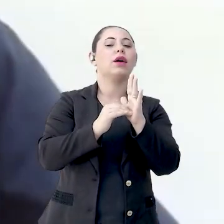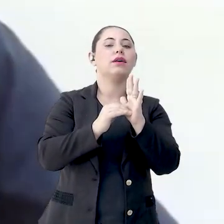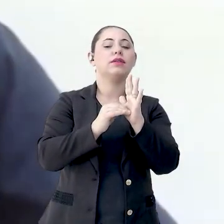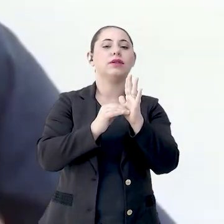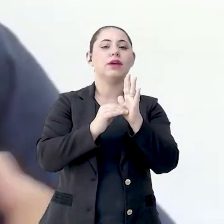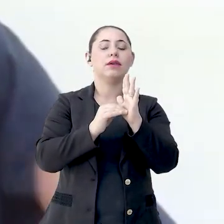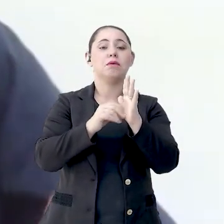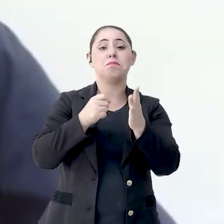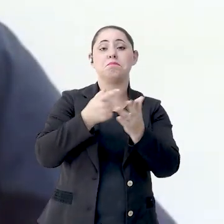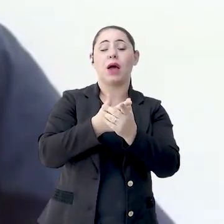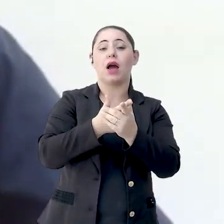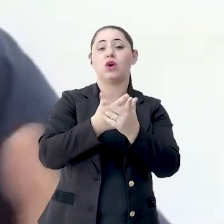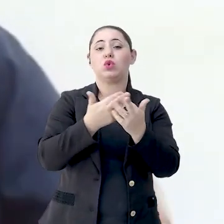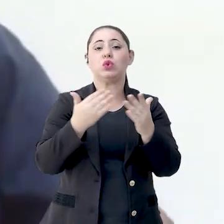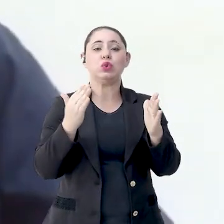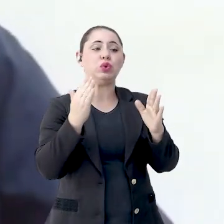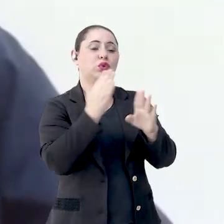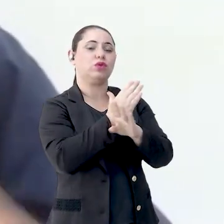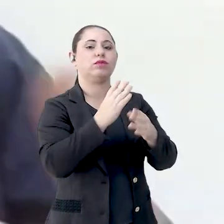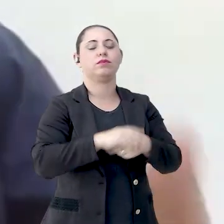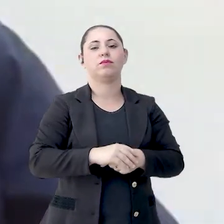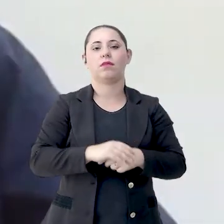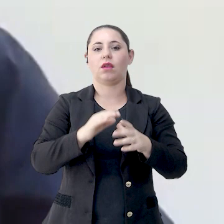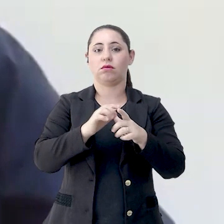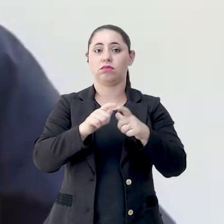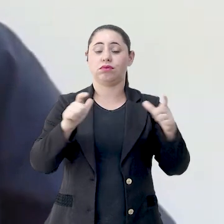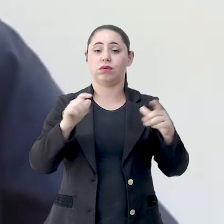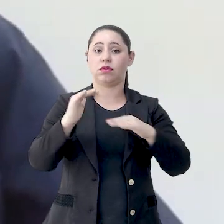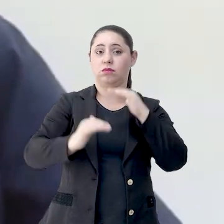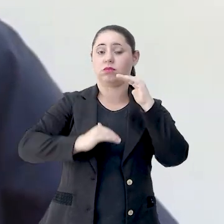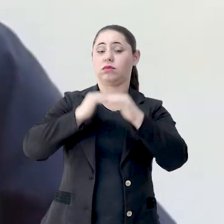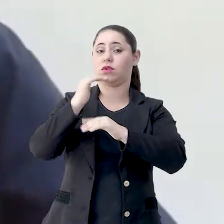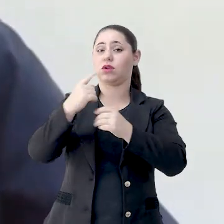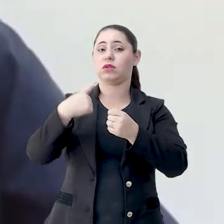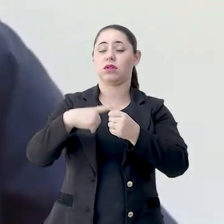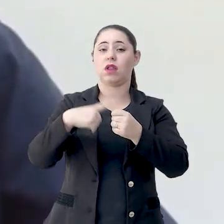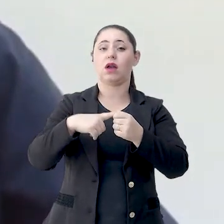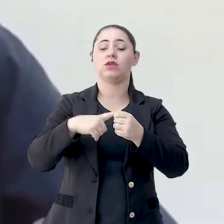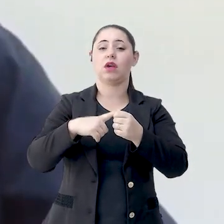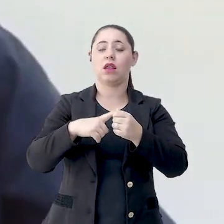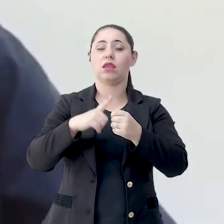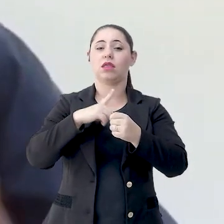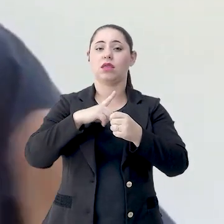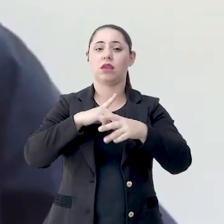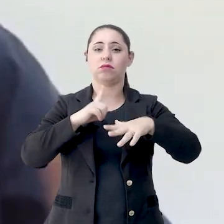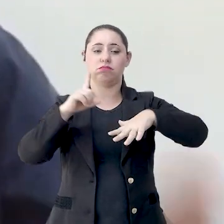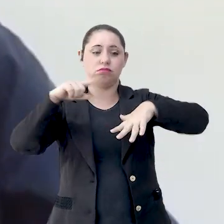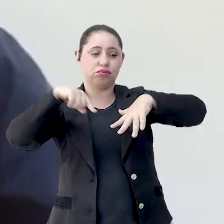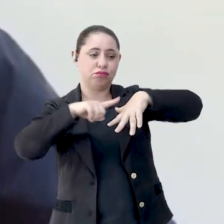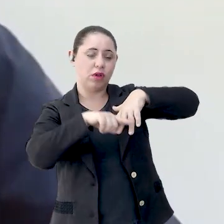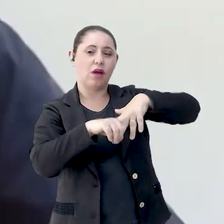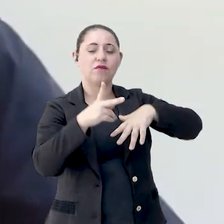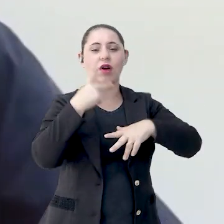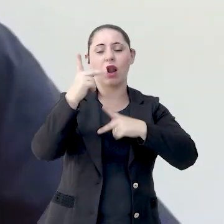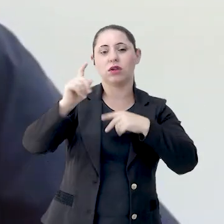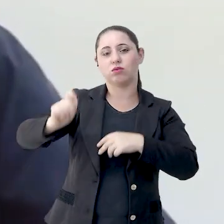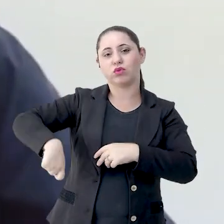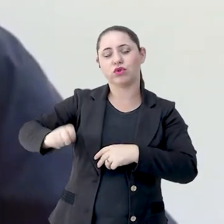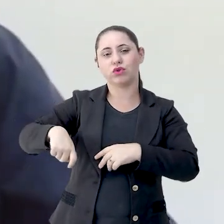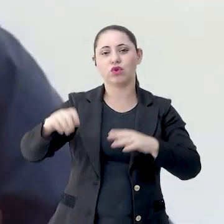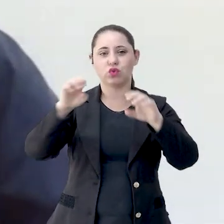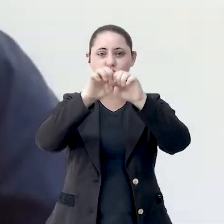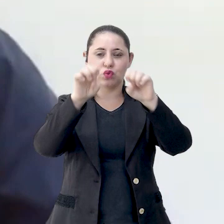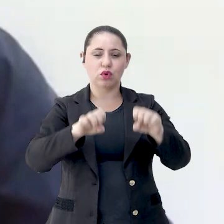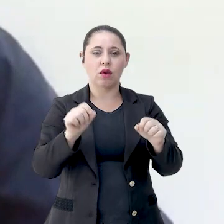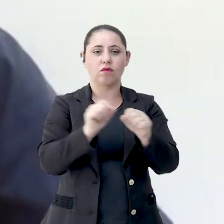muito em Porto Mutim, na infraestrutura de Porto Mutim, estamos fazendo construção de portos, mas a Biooceânica ela traz um novo eixo de desenvolvimento para o estado de Mato Grosso do